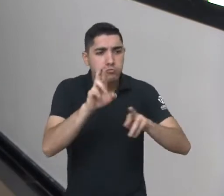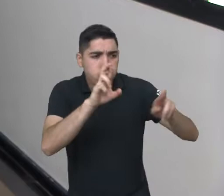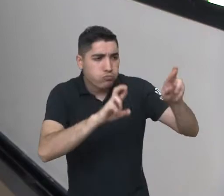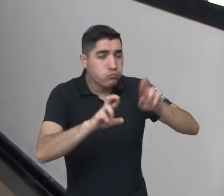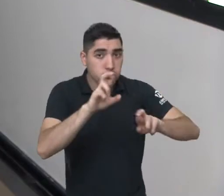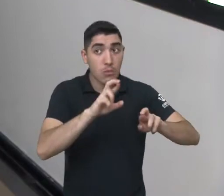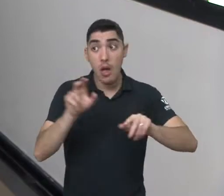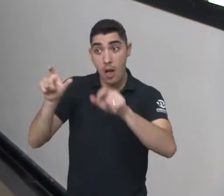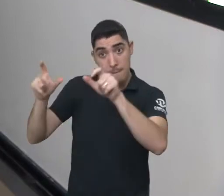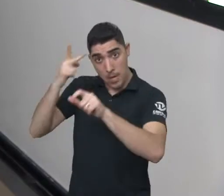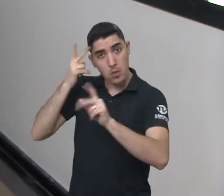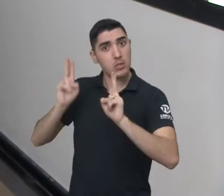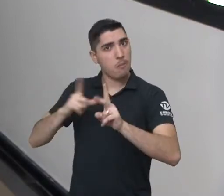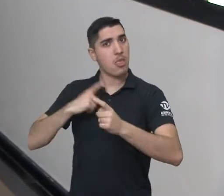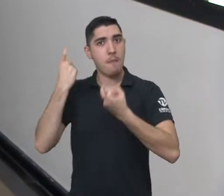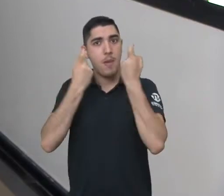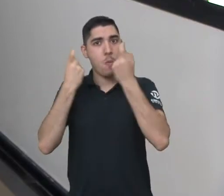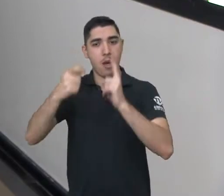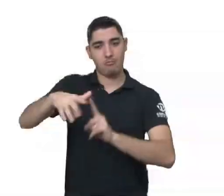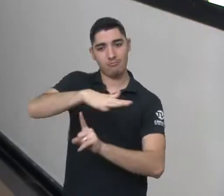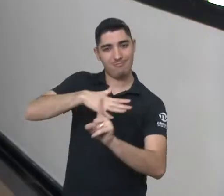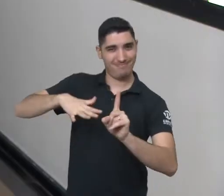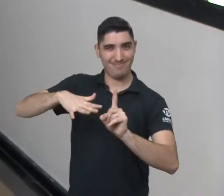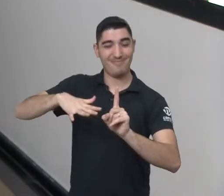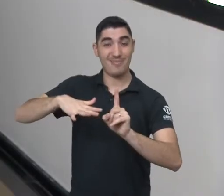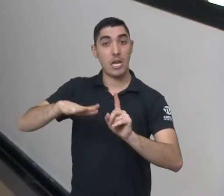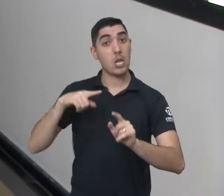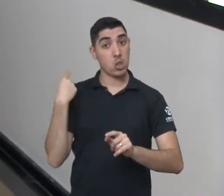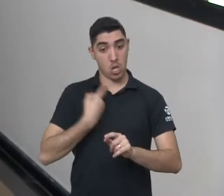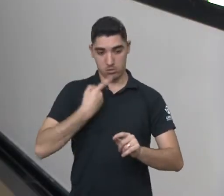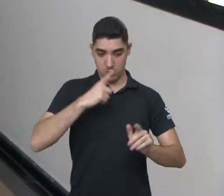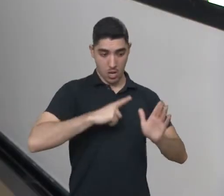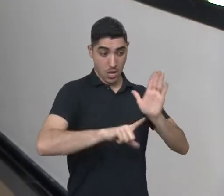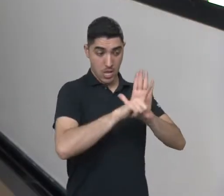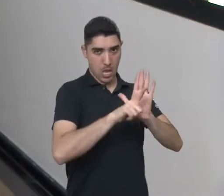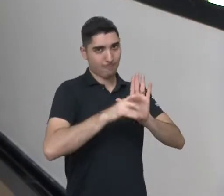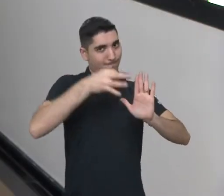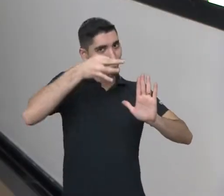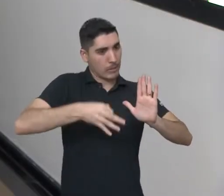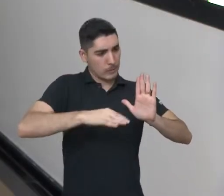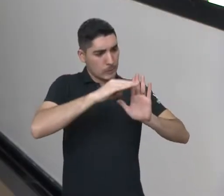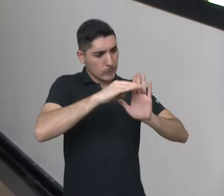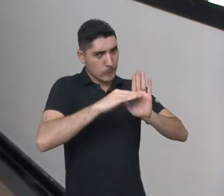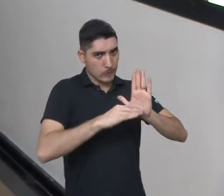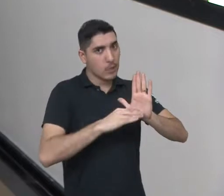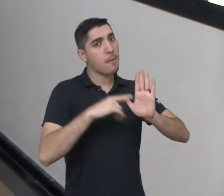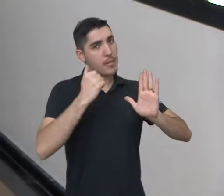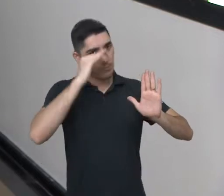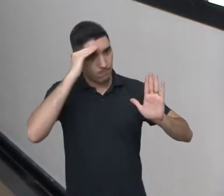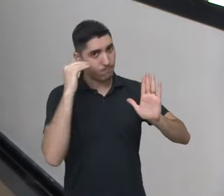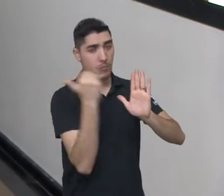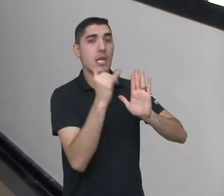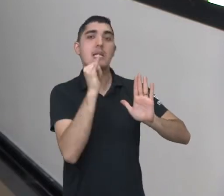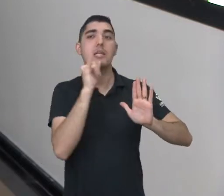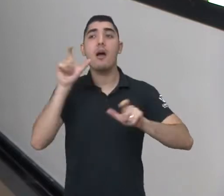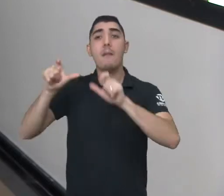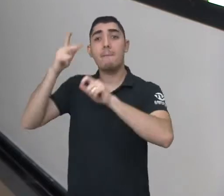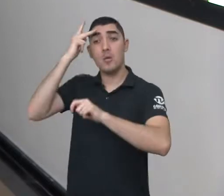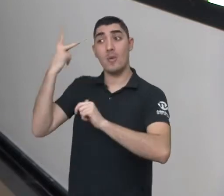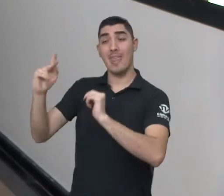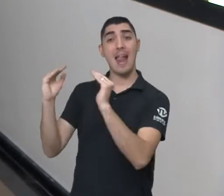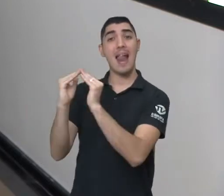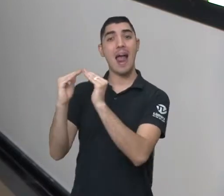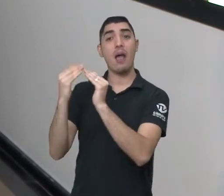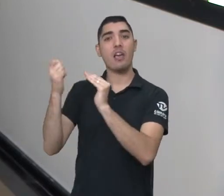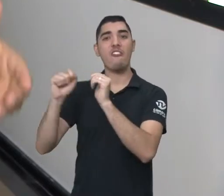que a população começa a se preocupar com o meio ambiente. Que a gente tem uma legislação robusta e que ela precisa ser cumprida. Por exemplo, às vezes as pessoas querem